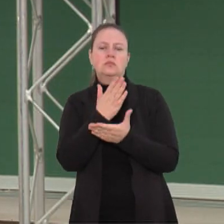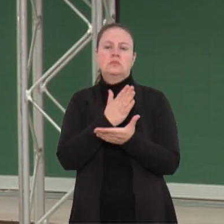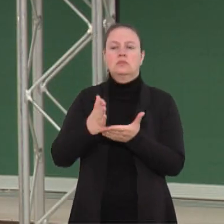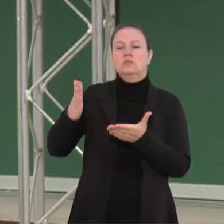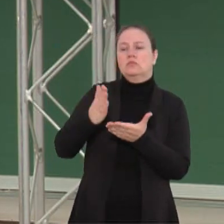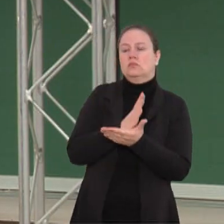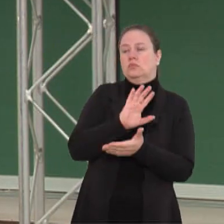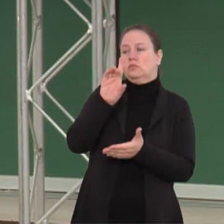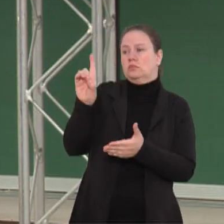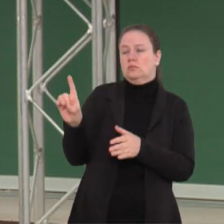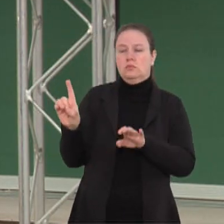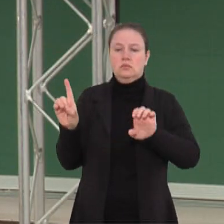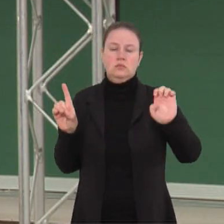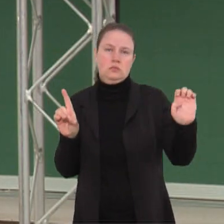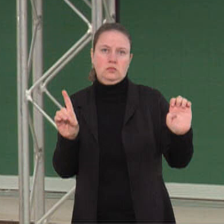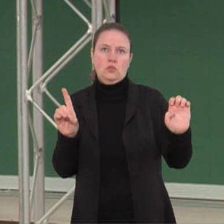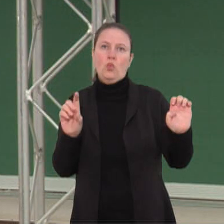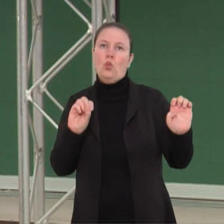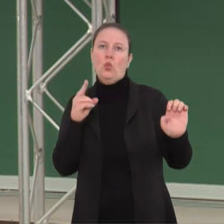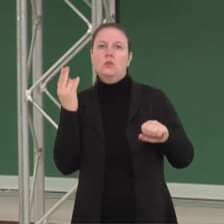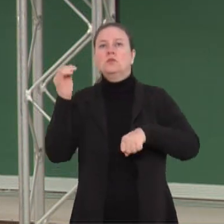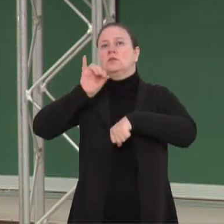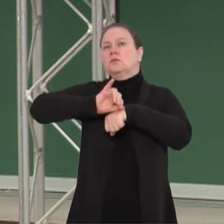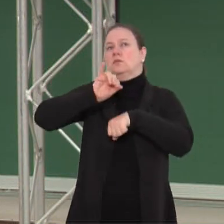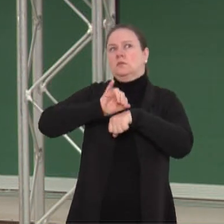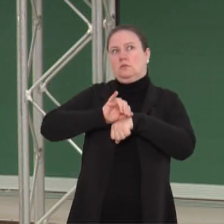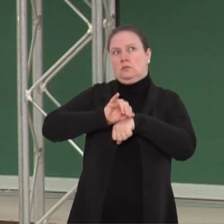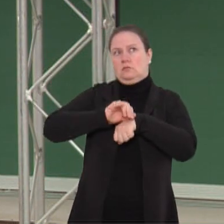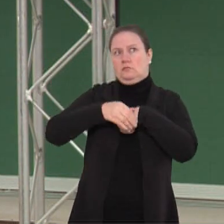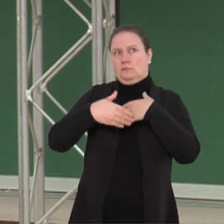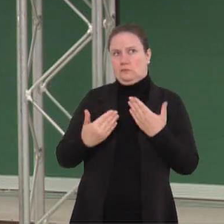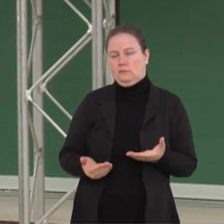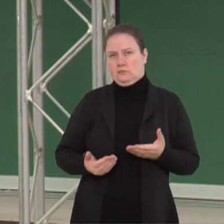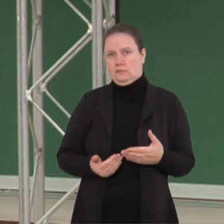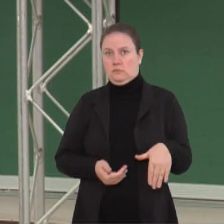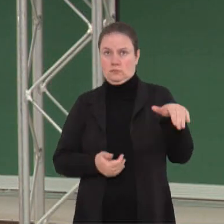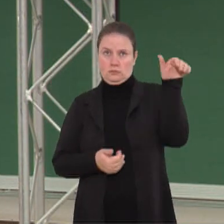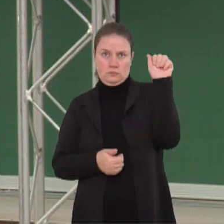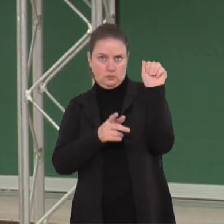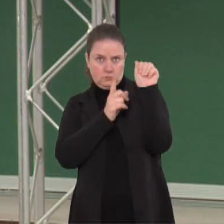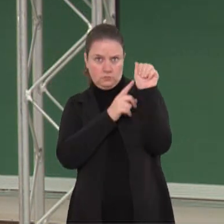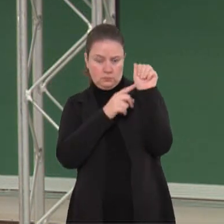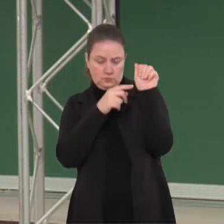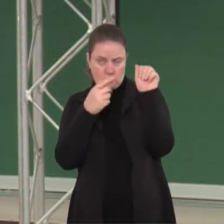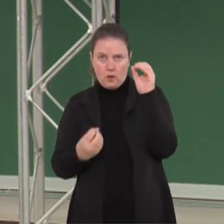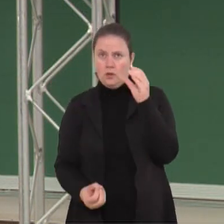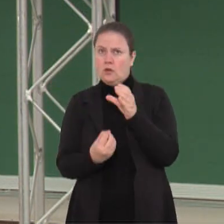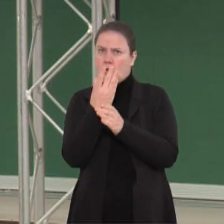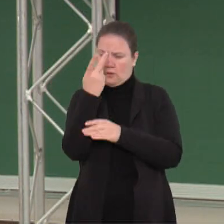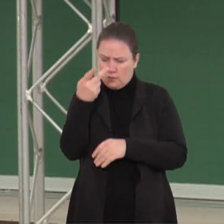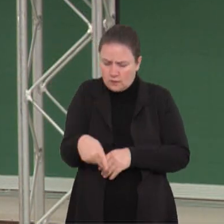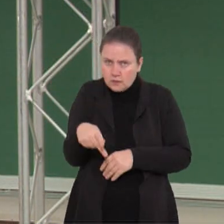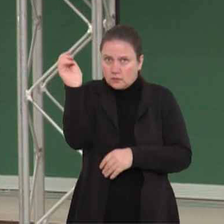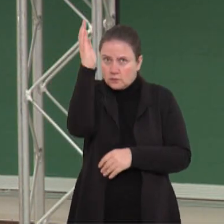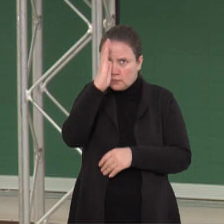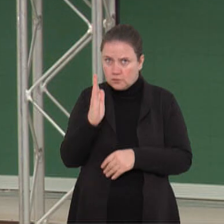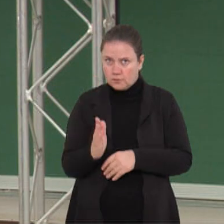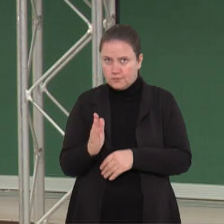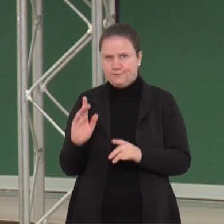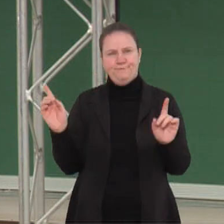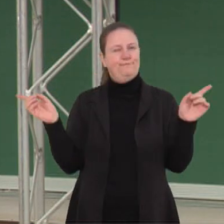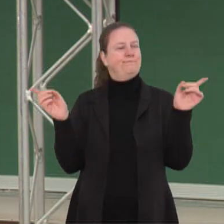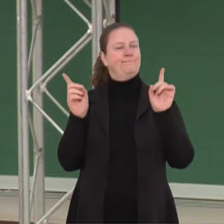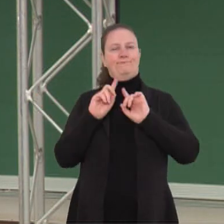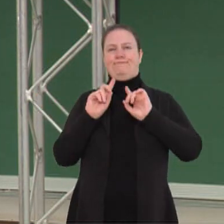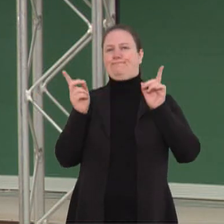direita e esquerda e também centrão? Seria isso uma invenção aqui do Brasil? Não, não